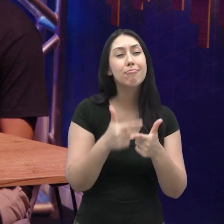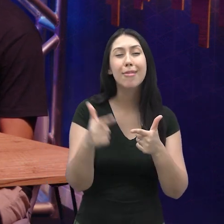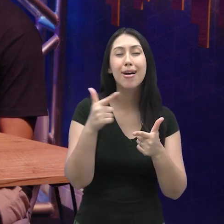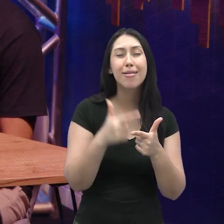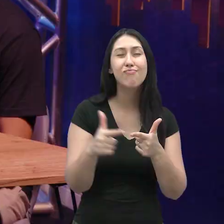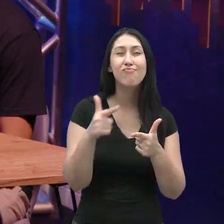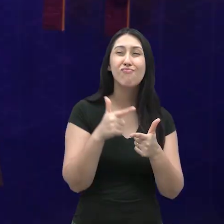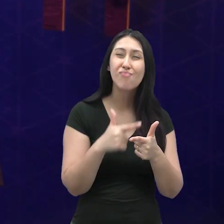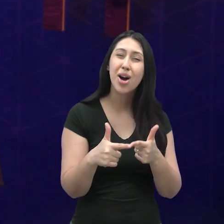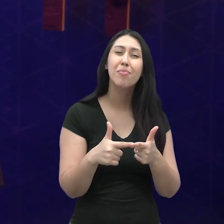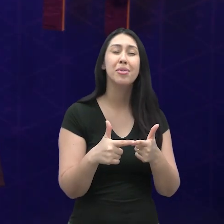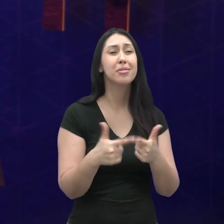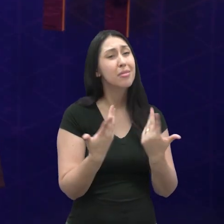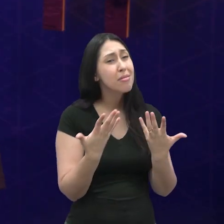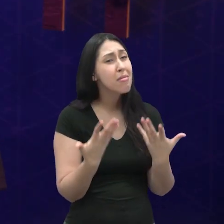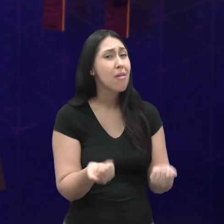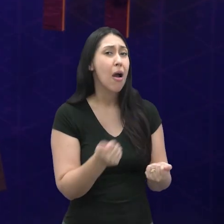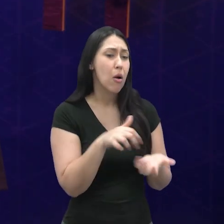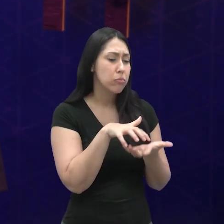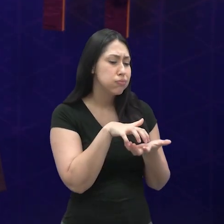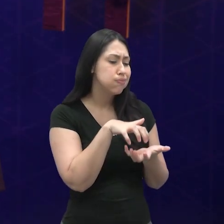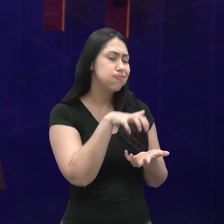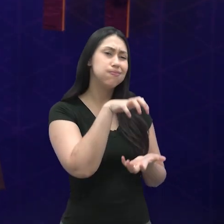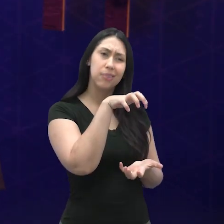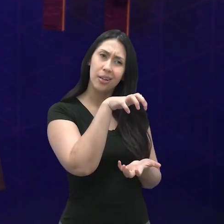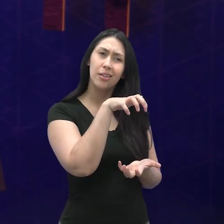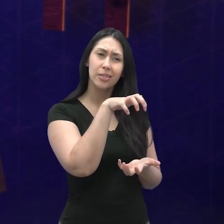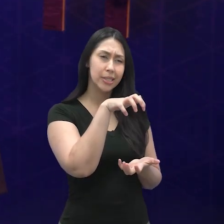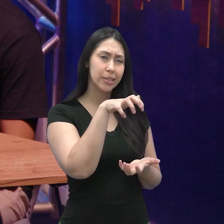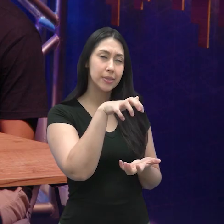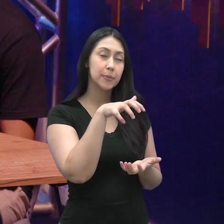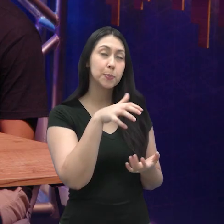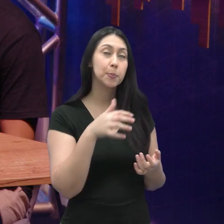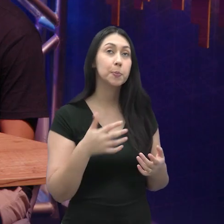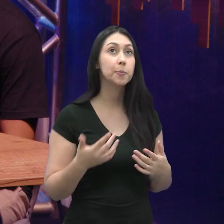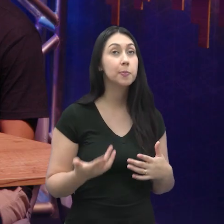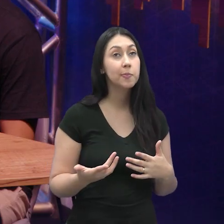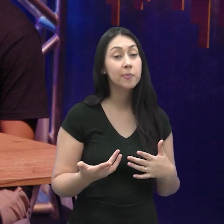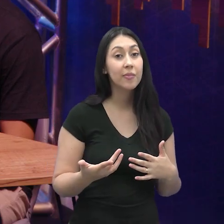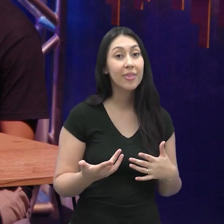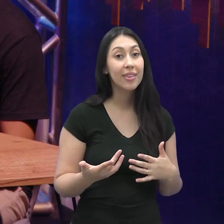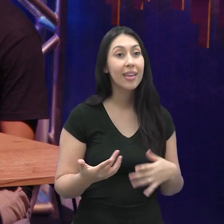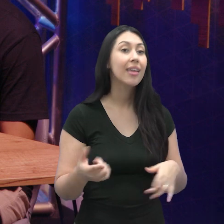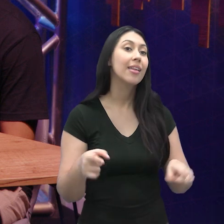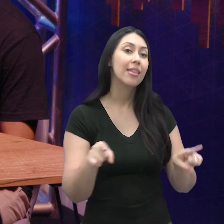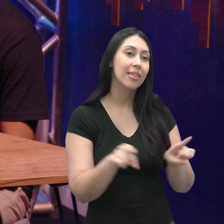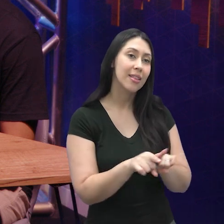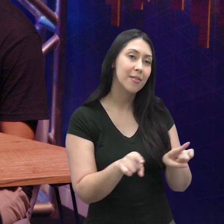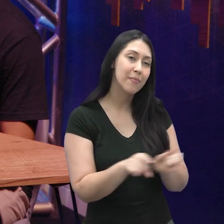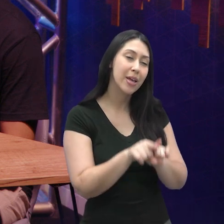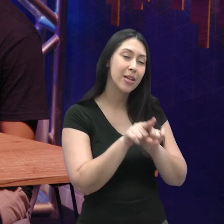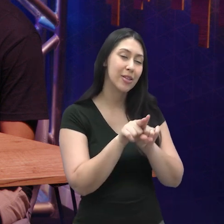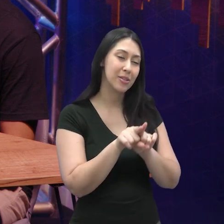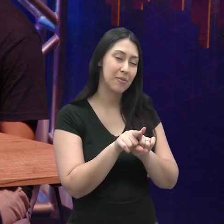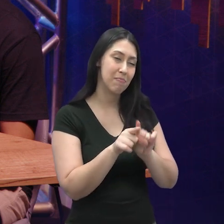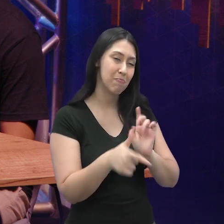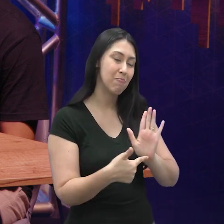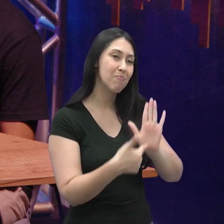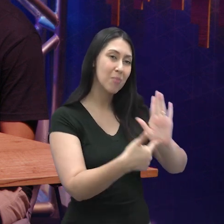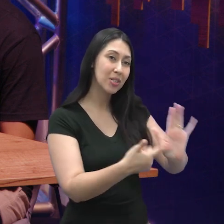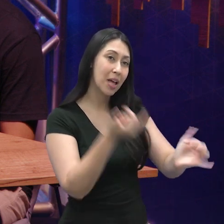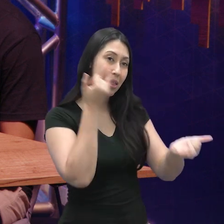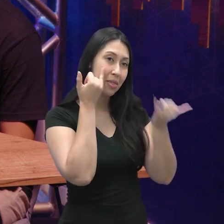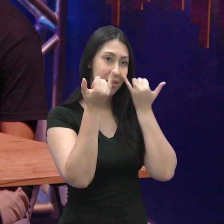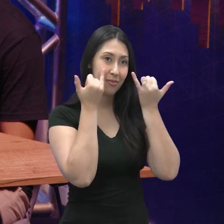de encarar a velhice, né, de uma forma comum. E aqui, gente, para a gente poder continuar a nossa conversa, eu vou